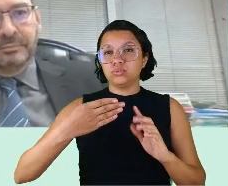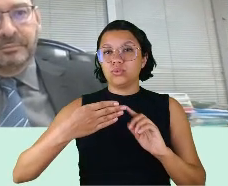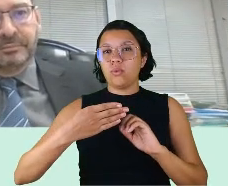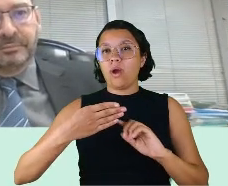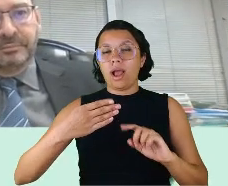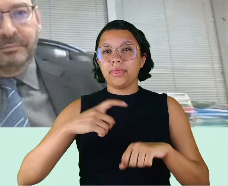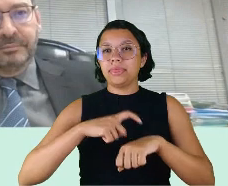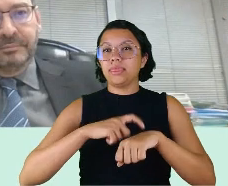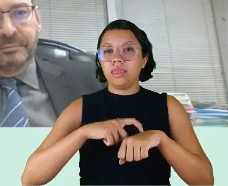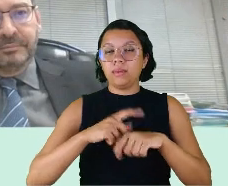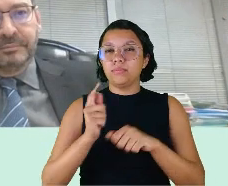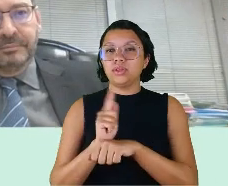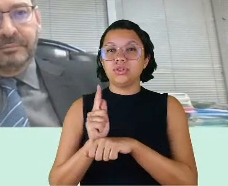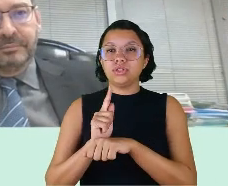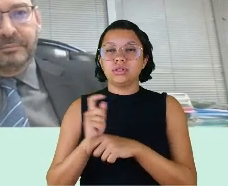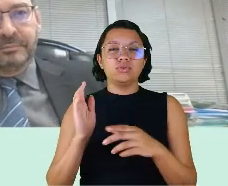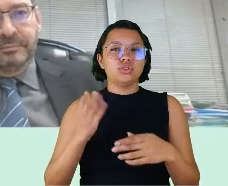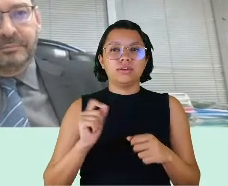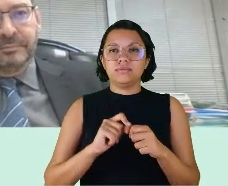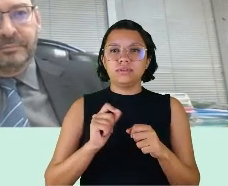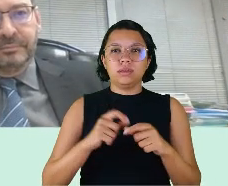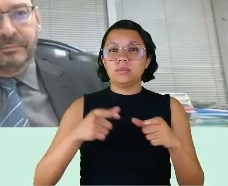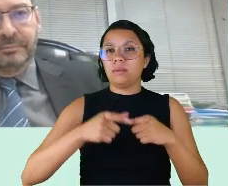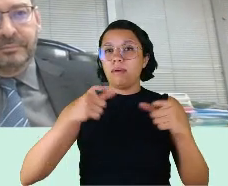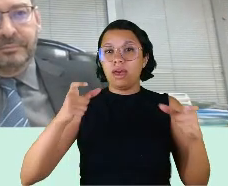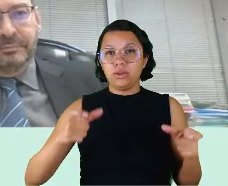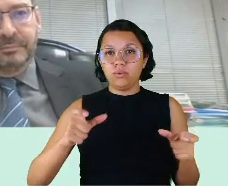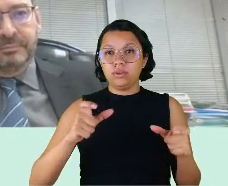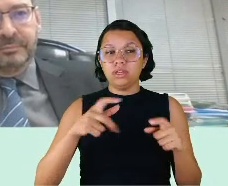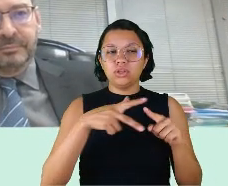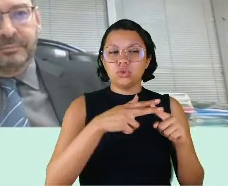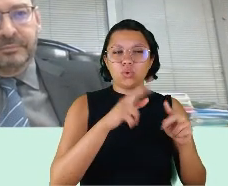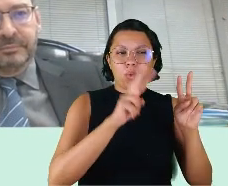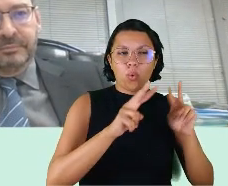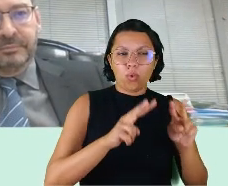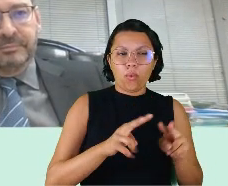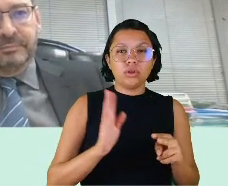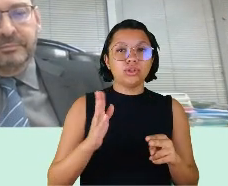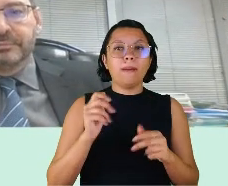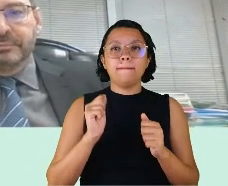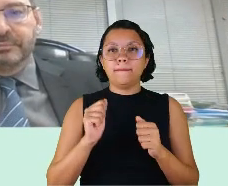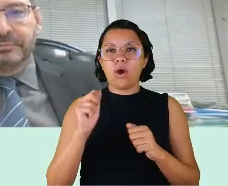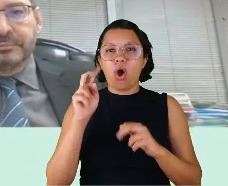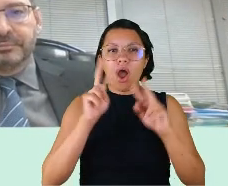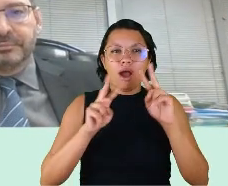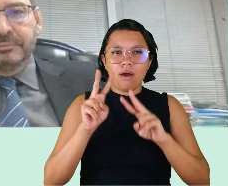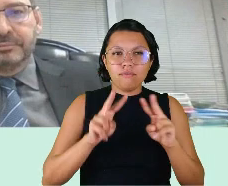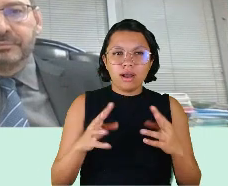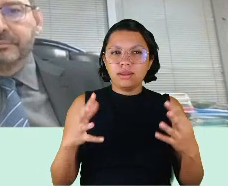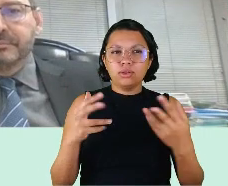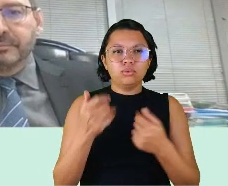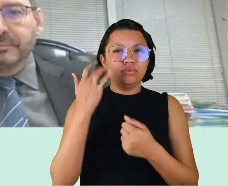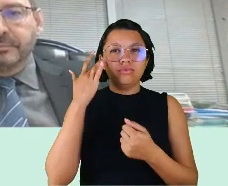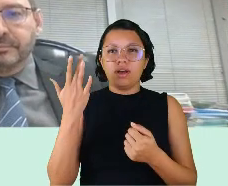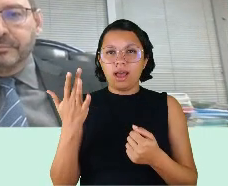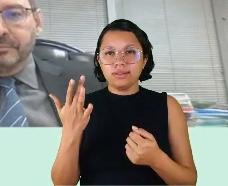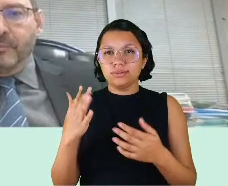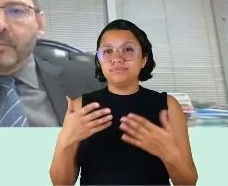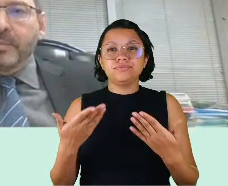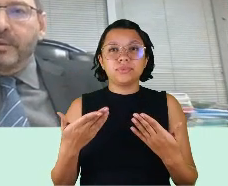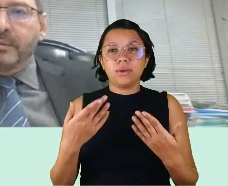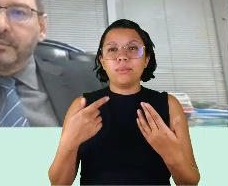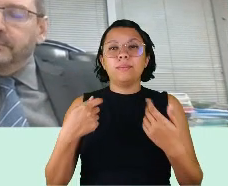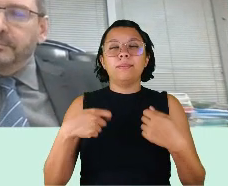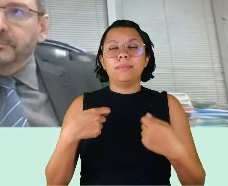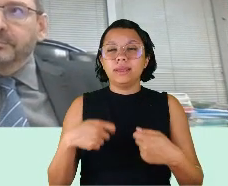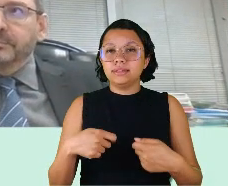nós já fizemos a maioria das correções, já podemos avaliar isso com facilidade. Então, tem que